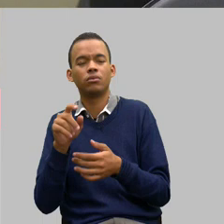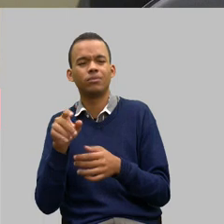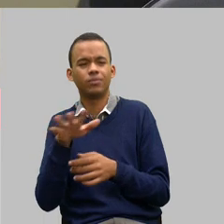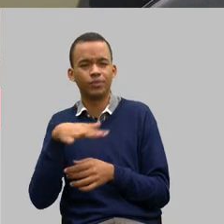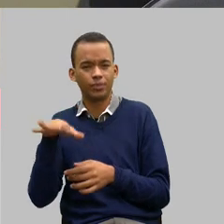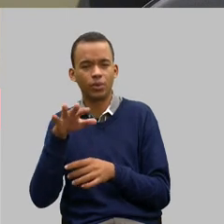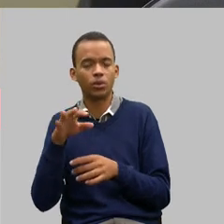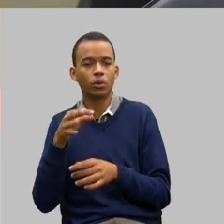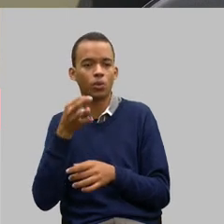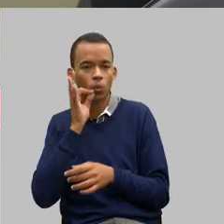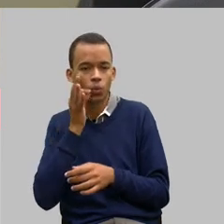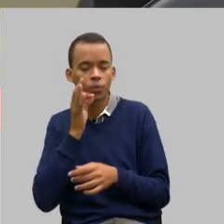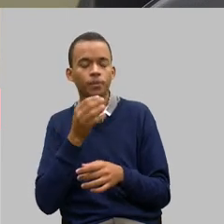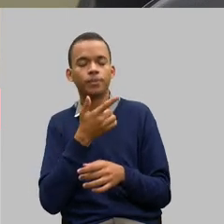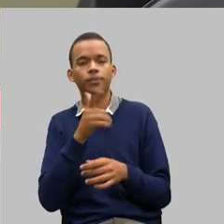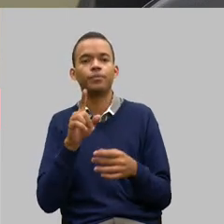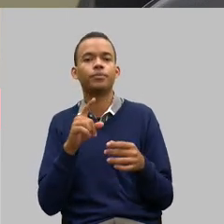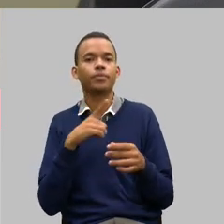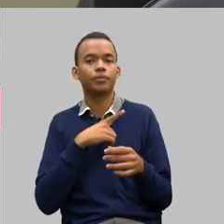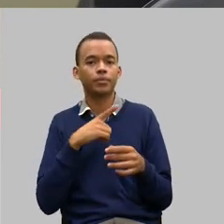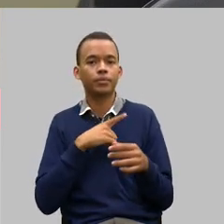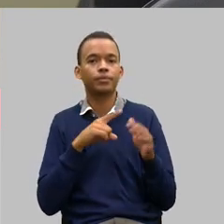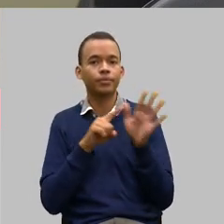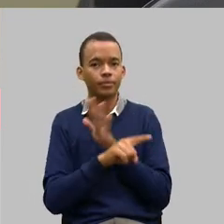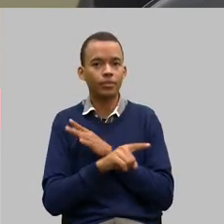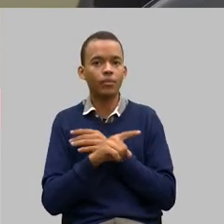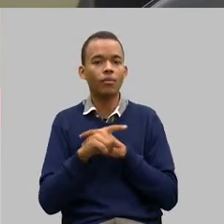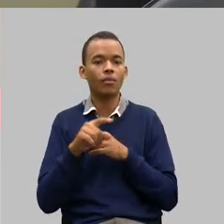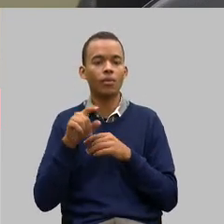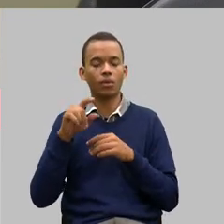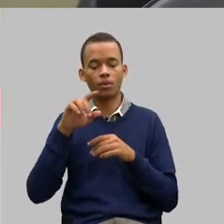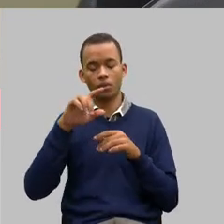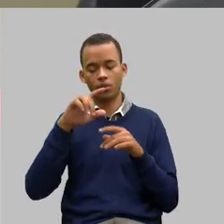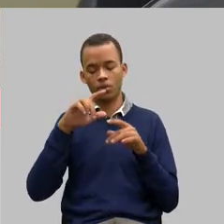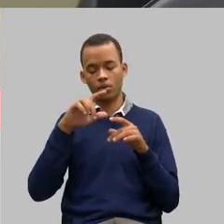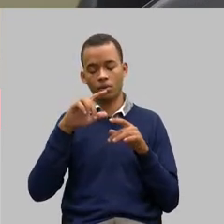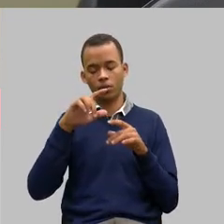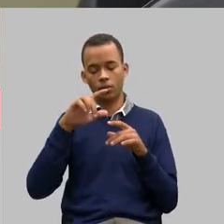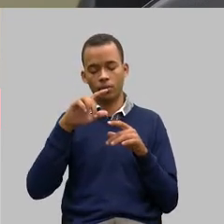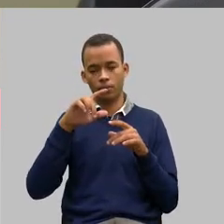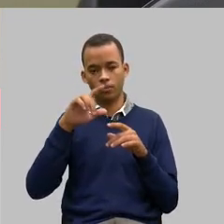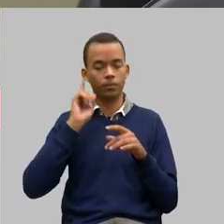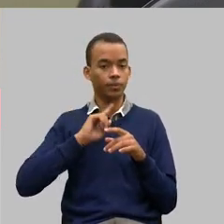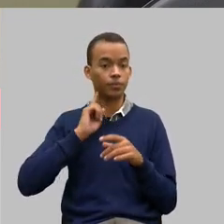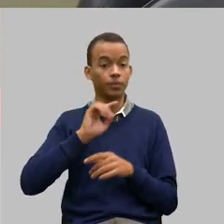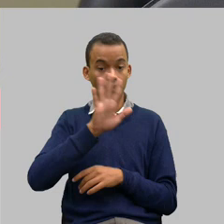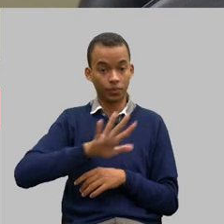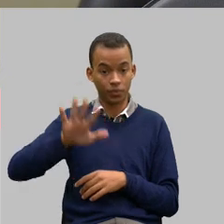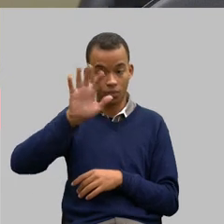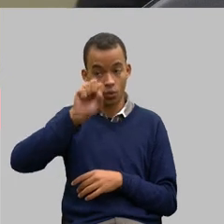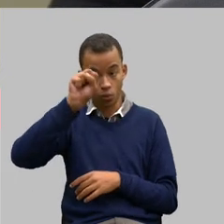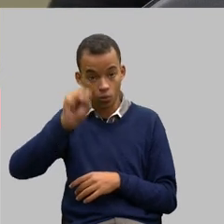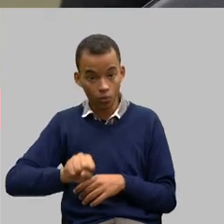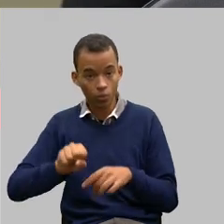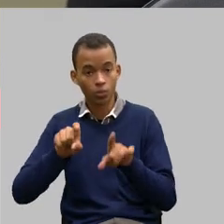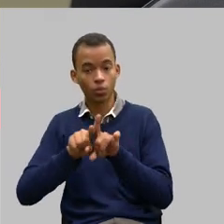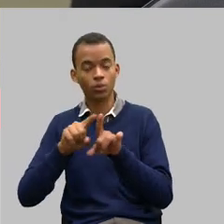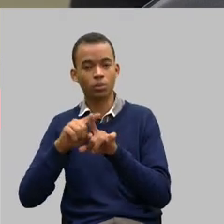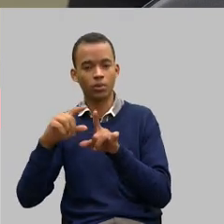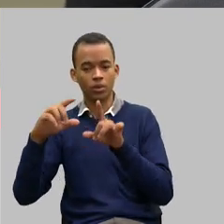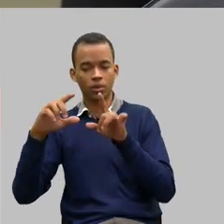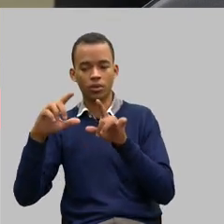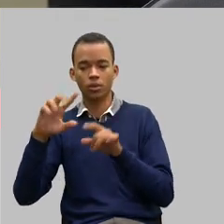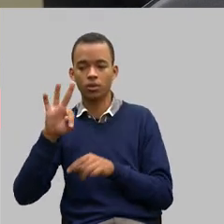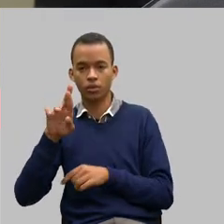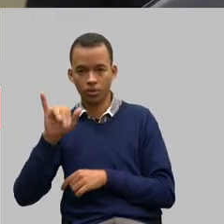solução para as queixas dos usuários do Triângulo Mineiro e do Sul de Minas quanto a não melhoria das condições do